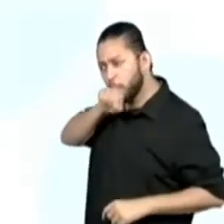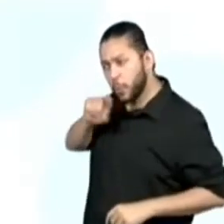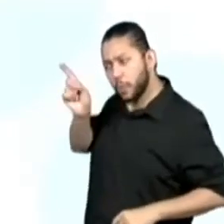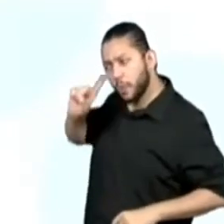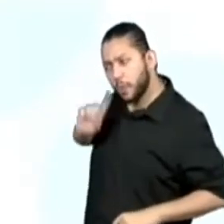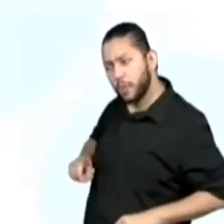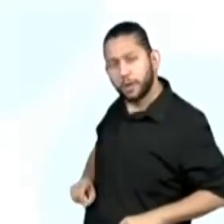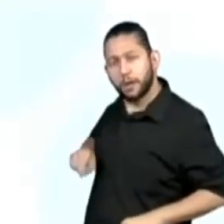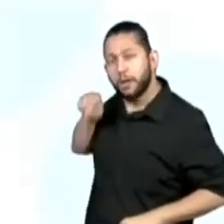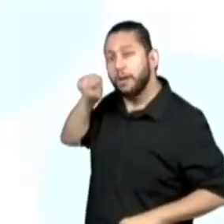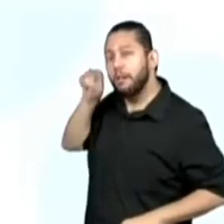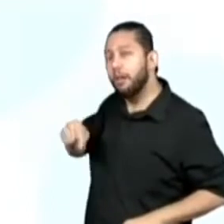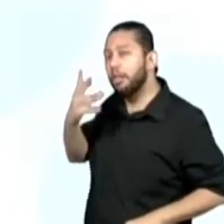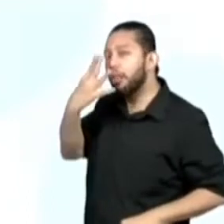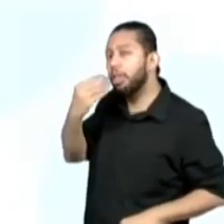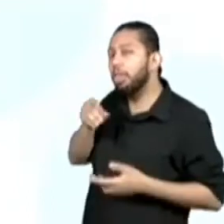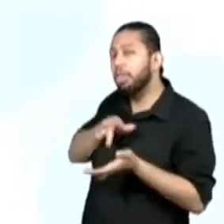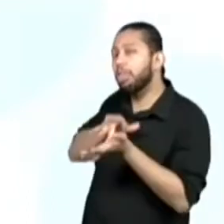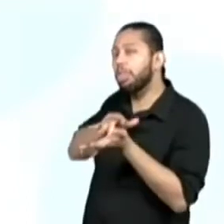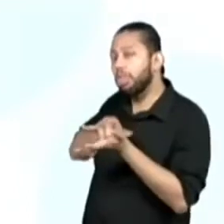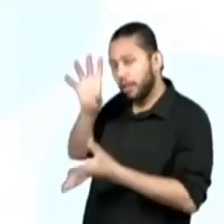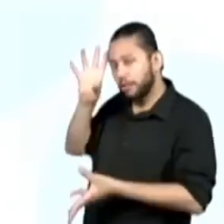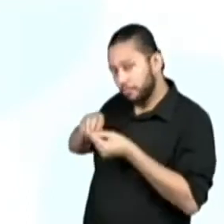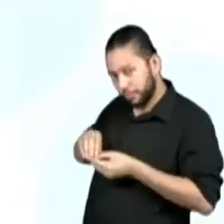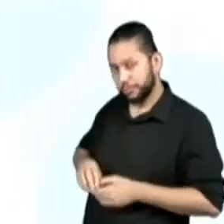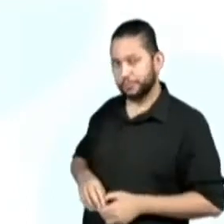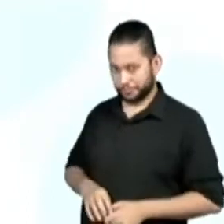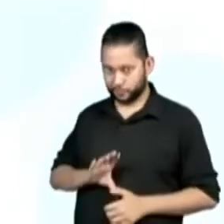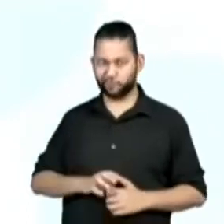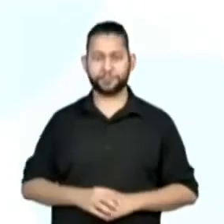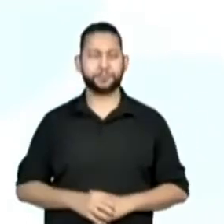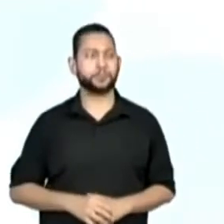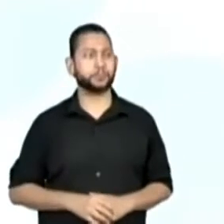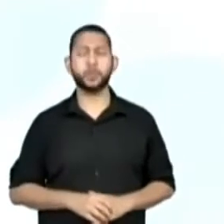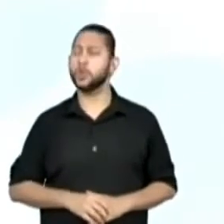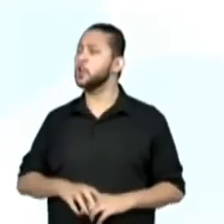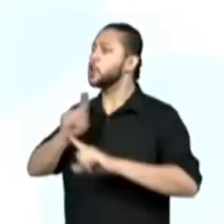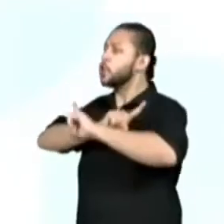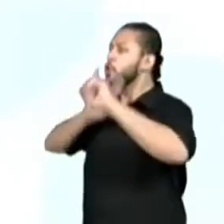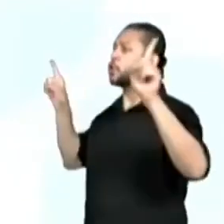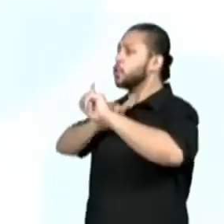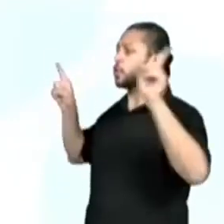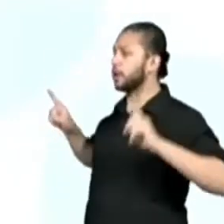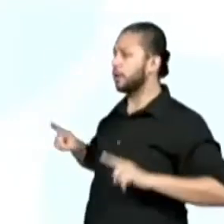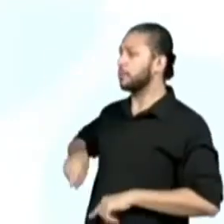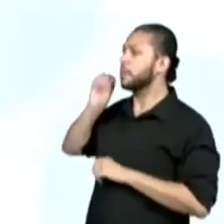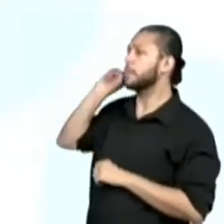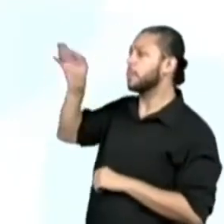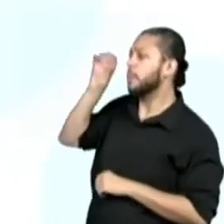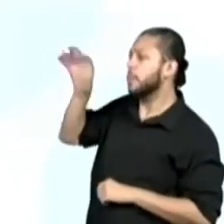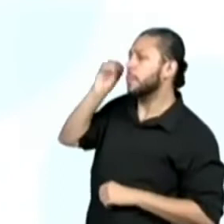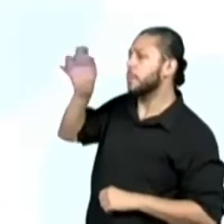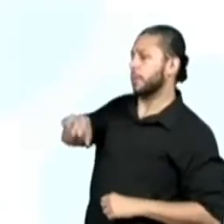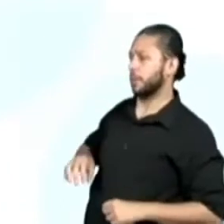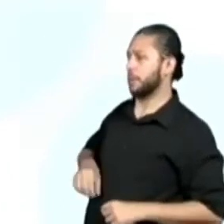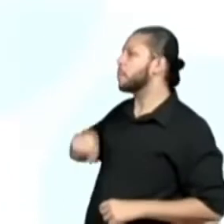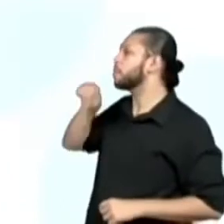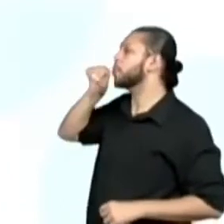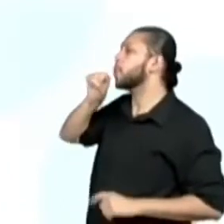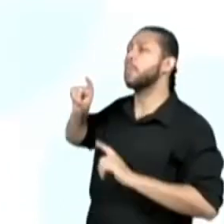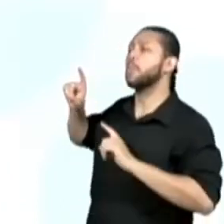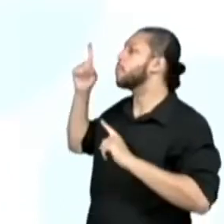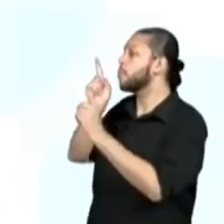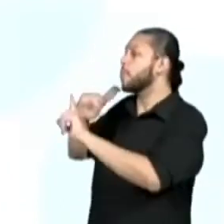e sim do lobo. Continuando. Não abrimos nada, disseram. Não é a nossa